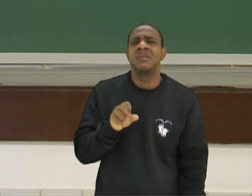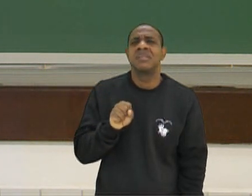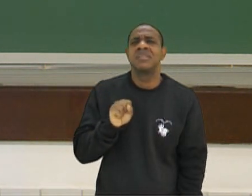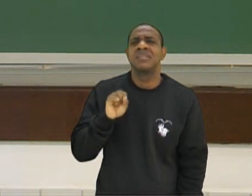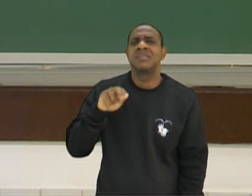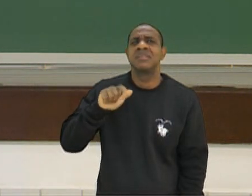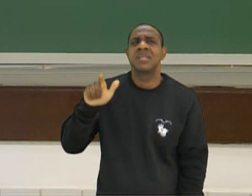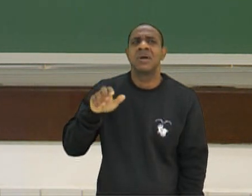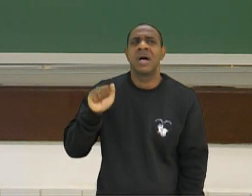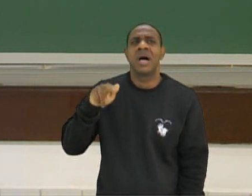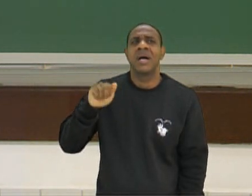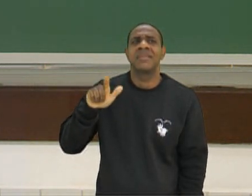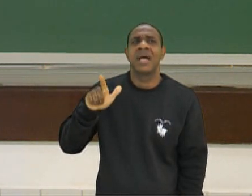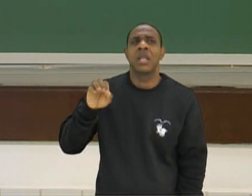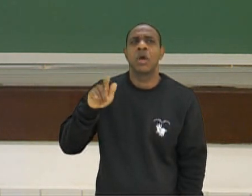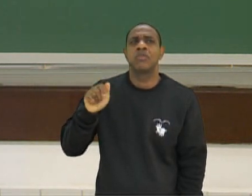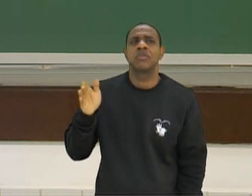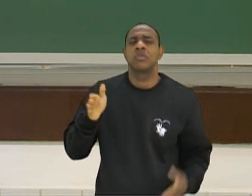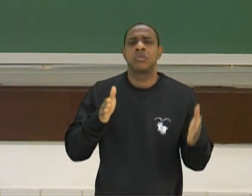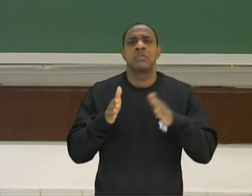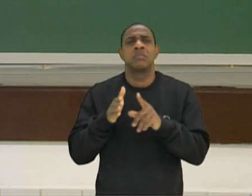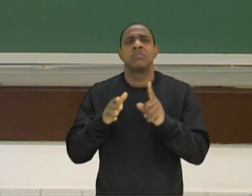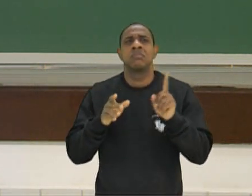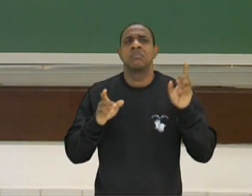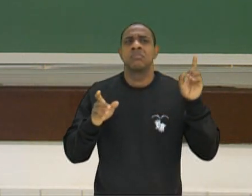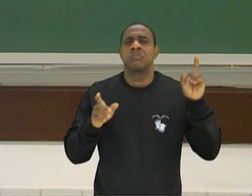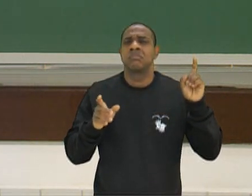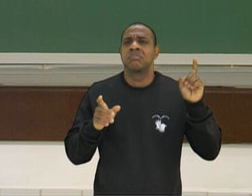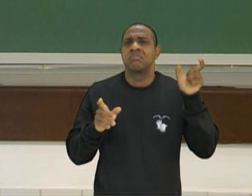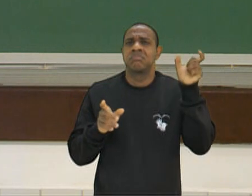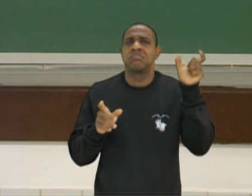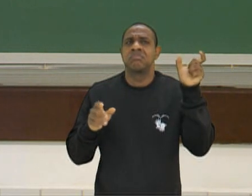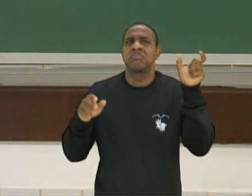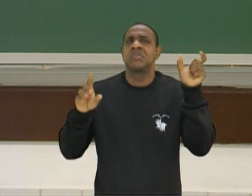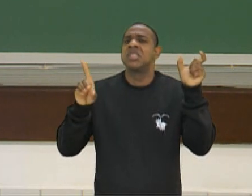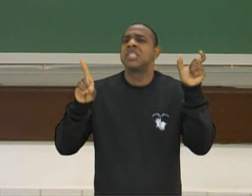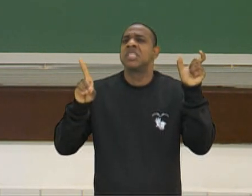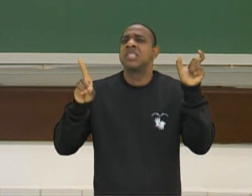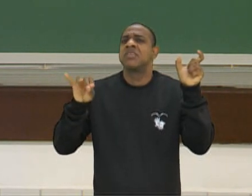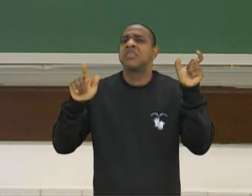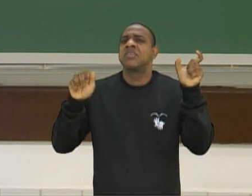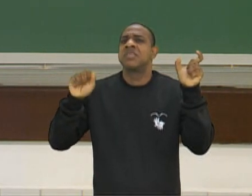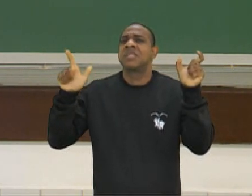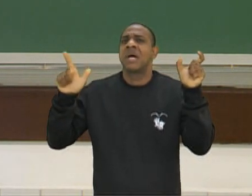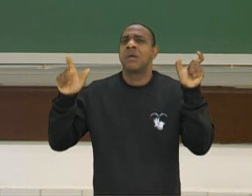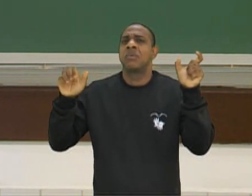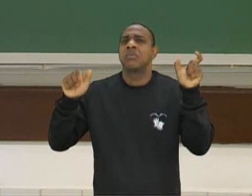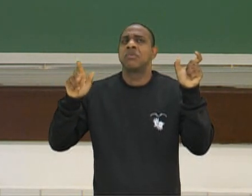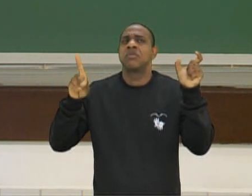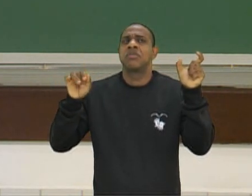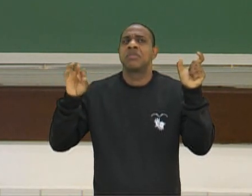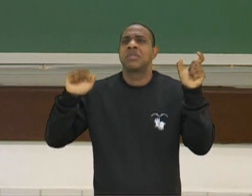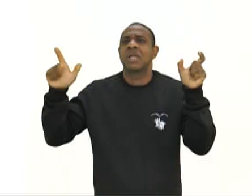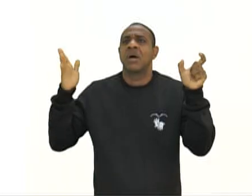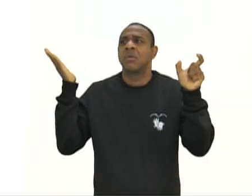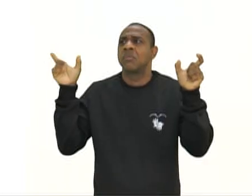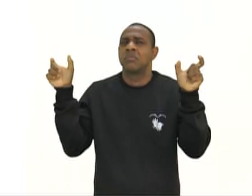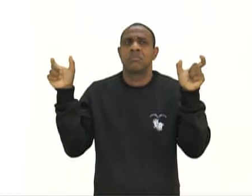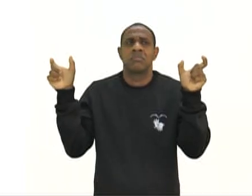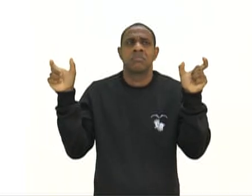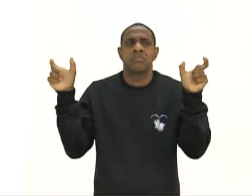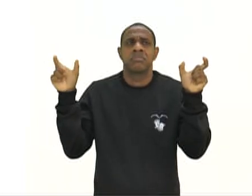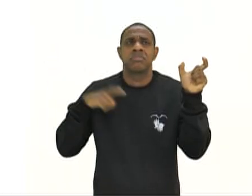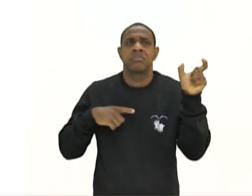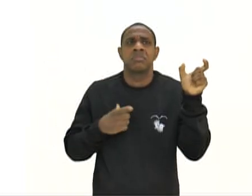anos entre sinal analógico e digital. O que seria cada um deles? Vamos compreender um pouco melhor ao longo dessa aula. Então assim, ó,